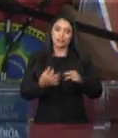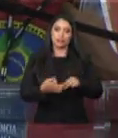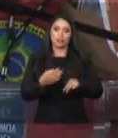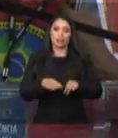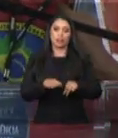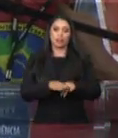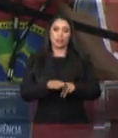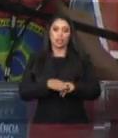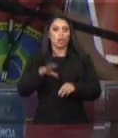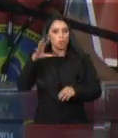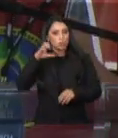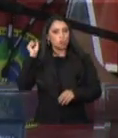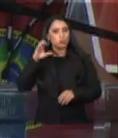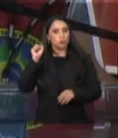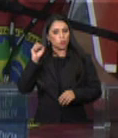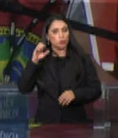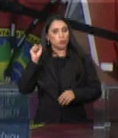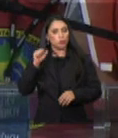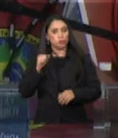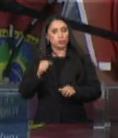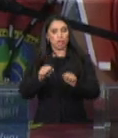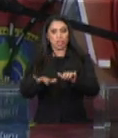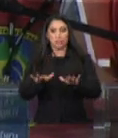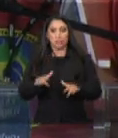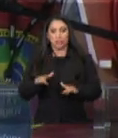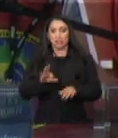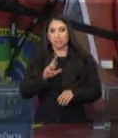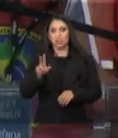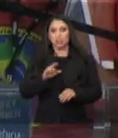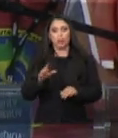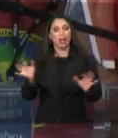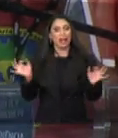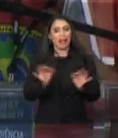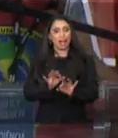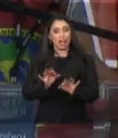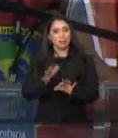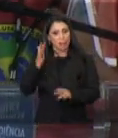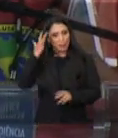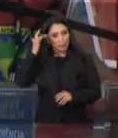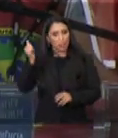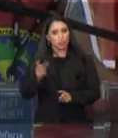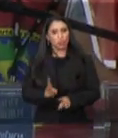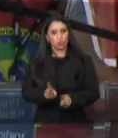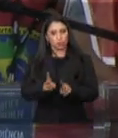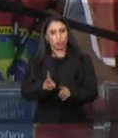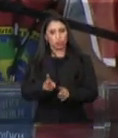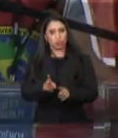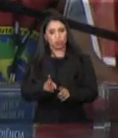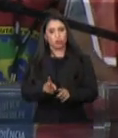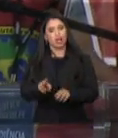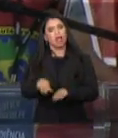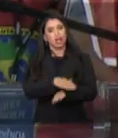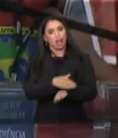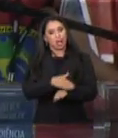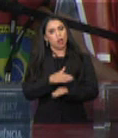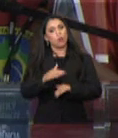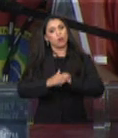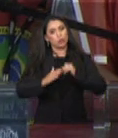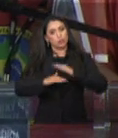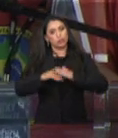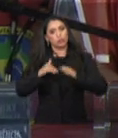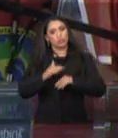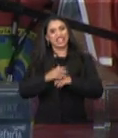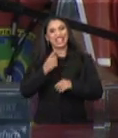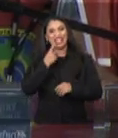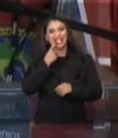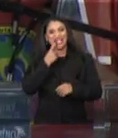que nos escute mais que essa audiência não encerre amanhã que essa audiência continue se ouvir muito como a rua ela é construtiva eu